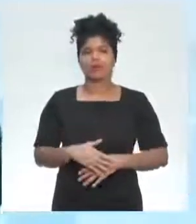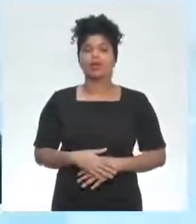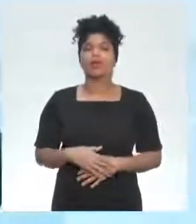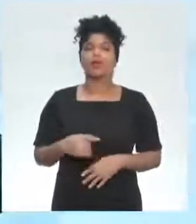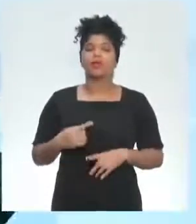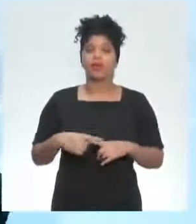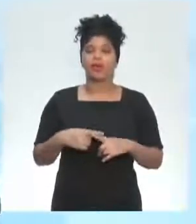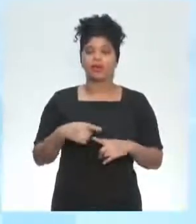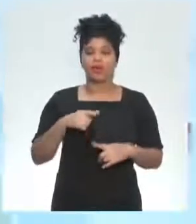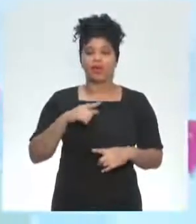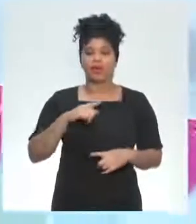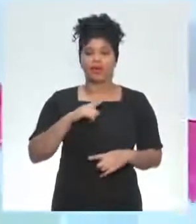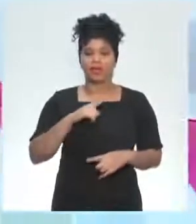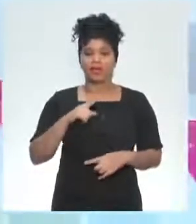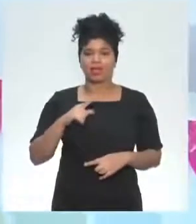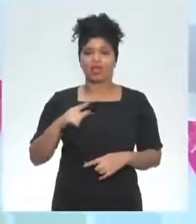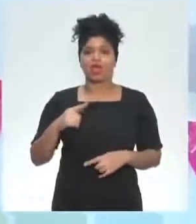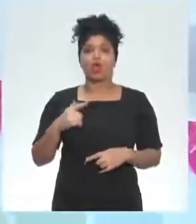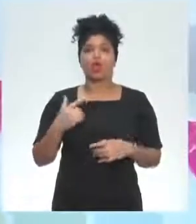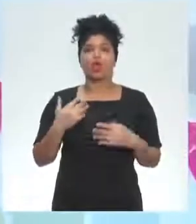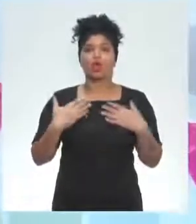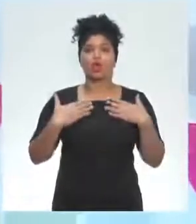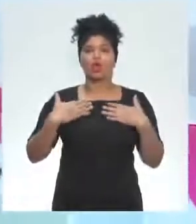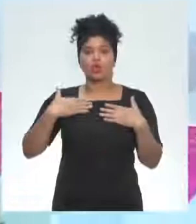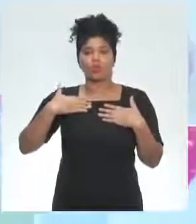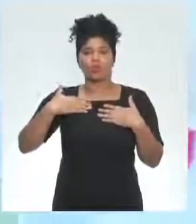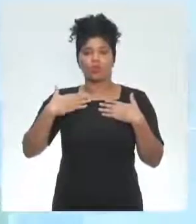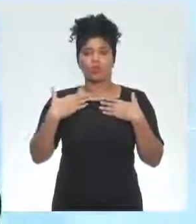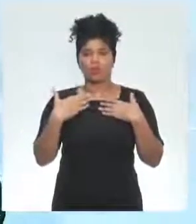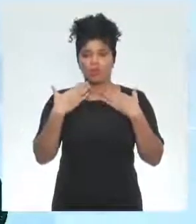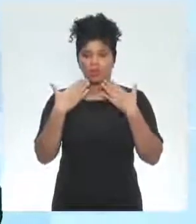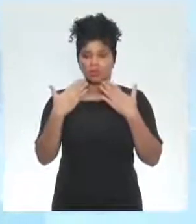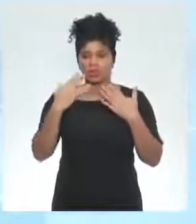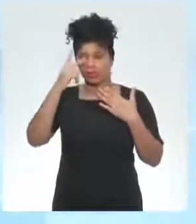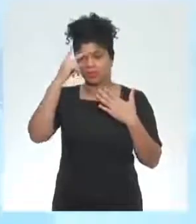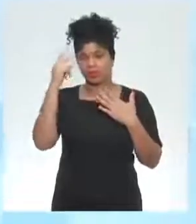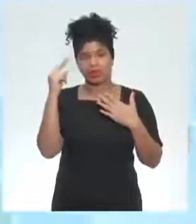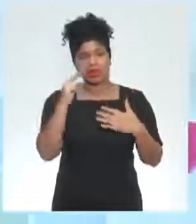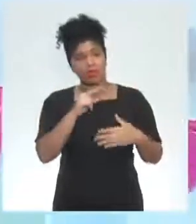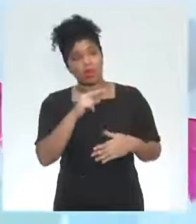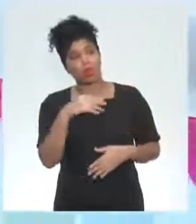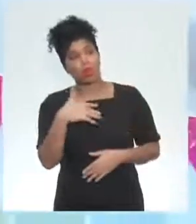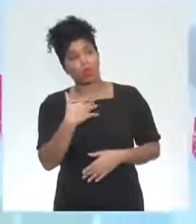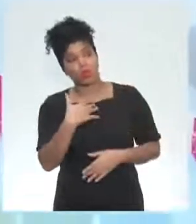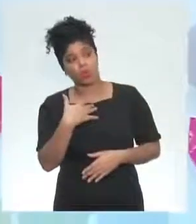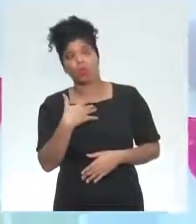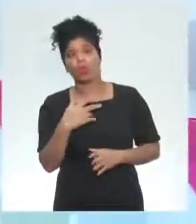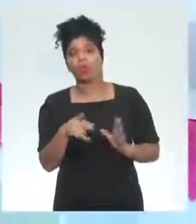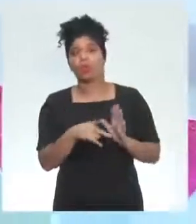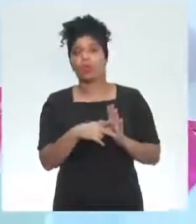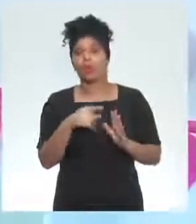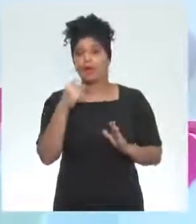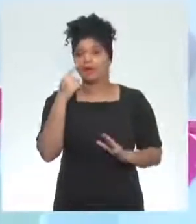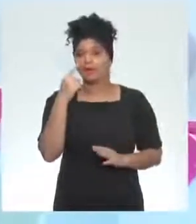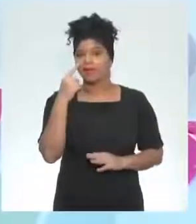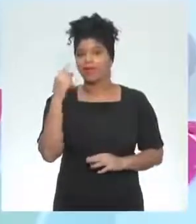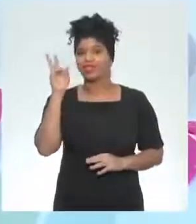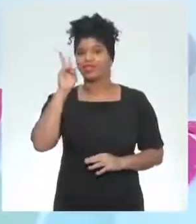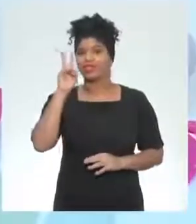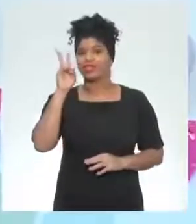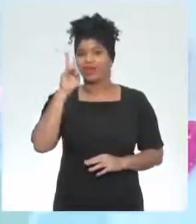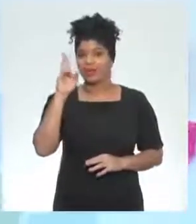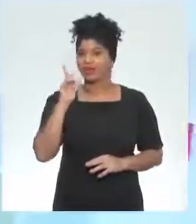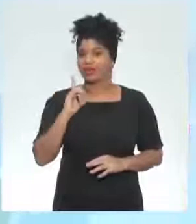os gestos, né, e os movimentos deverão representar para o espectador o desenrolar aí desse enredo, dessa ideia